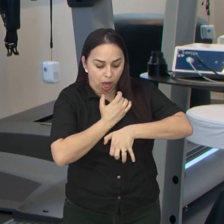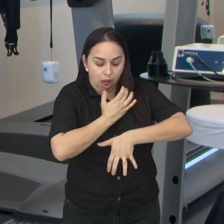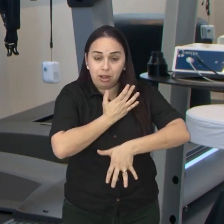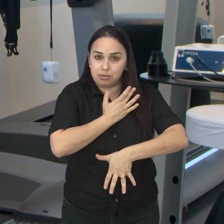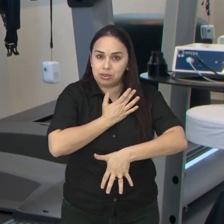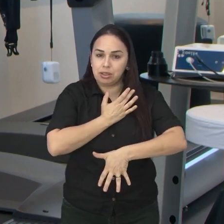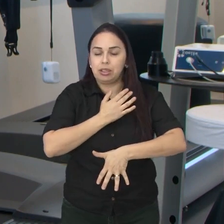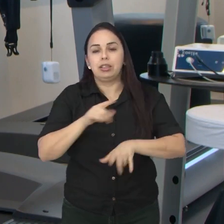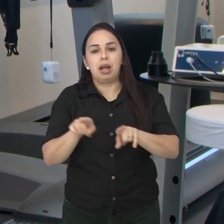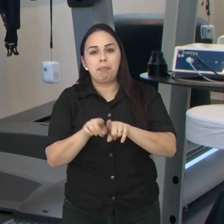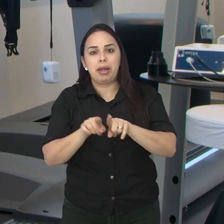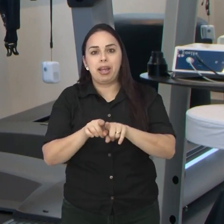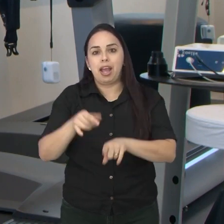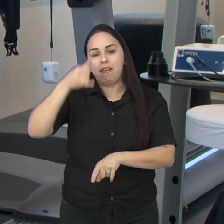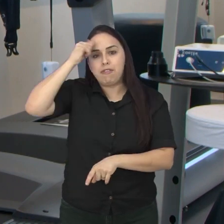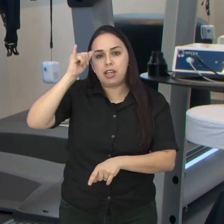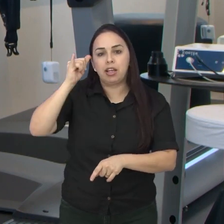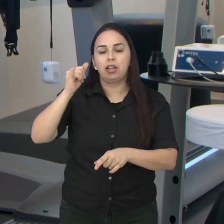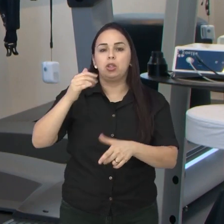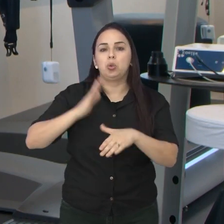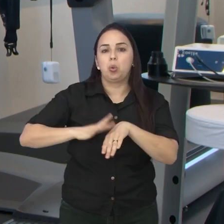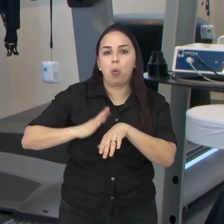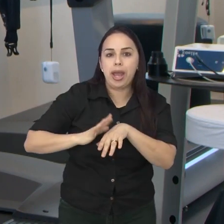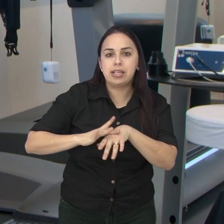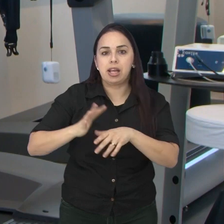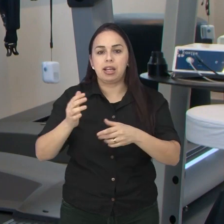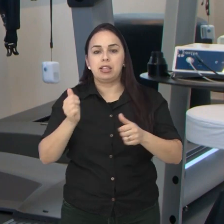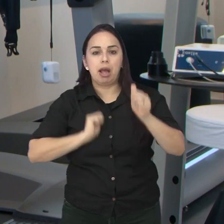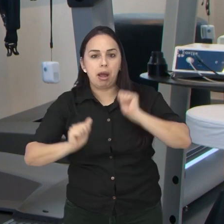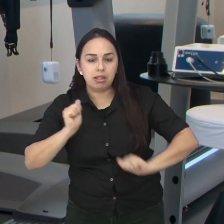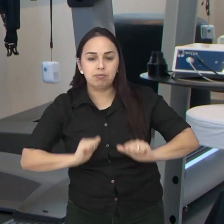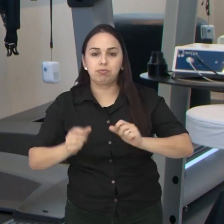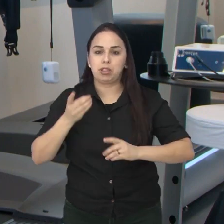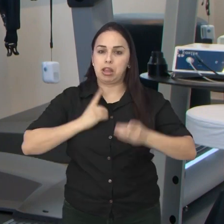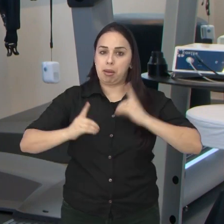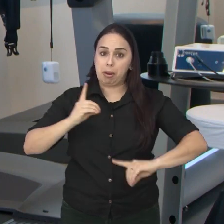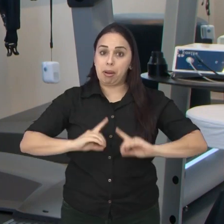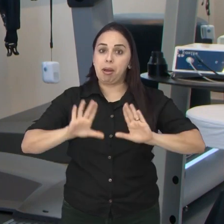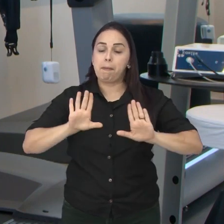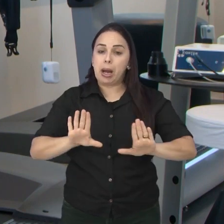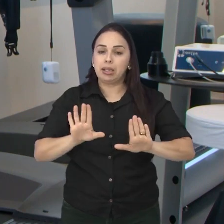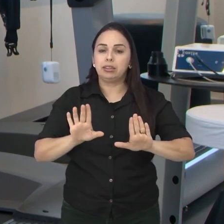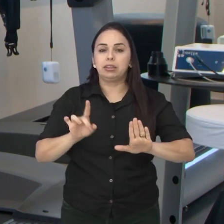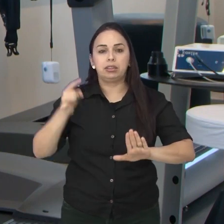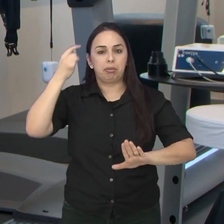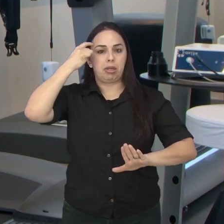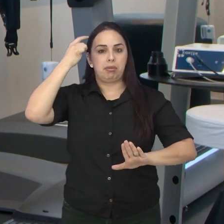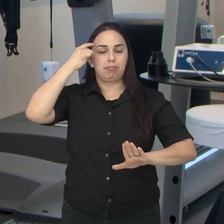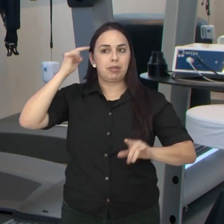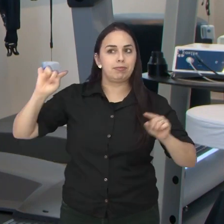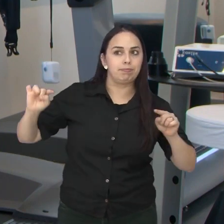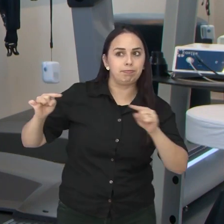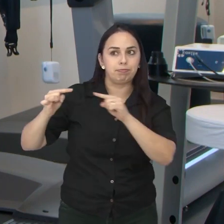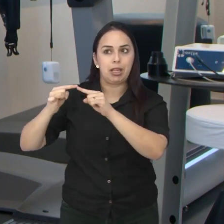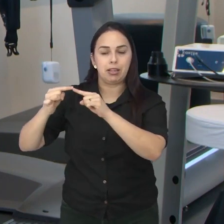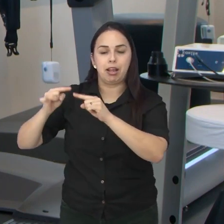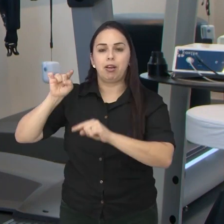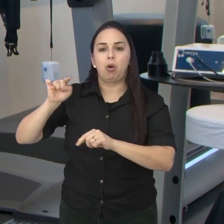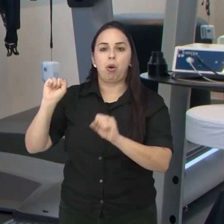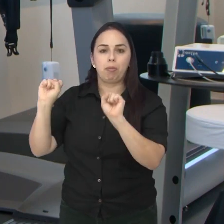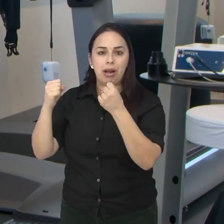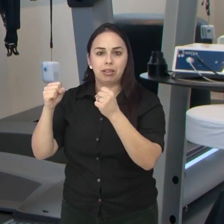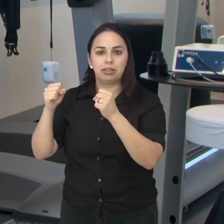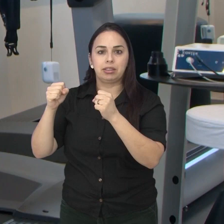sistemas dentro do corpo humano, né? As doenças psiquiátricas, prevenção de ansiedade, depressão, mas a gente tem muito esse intuito com o